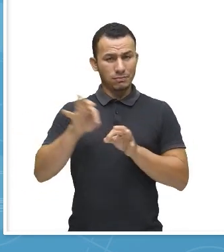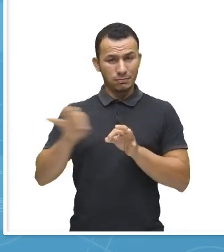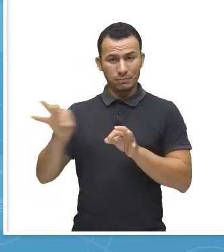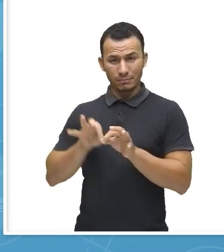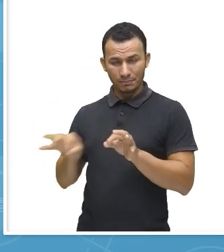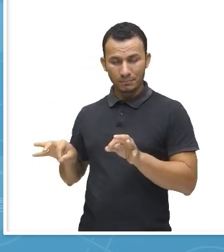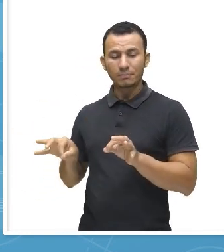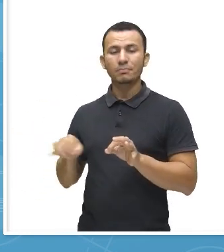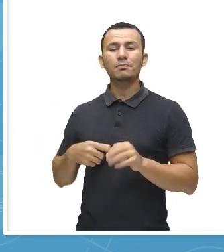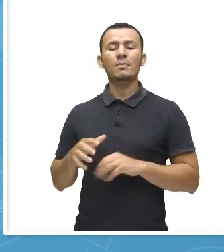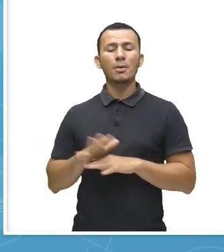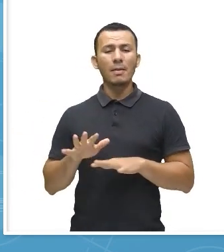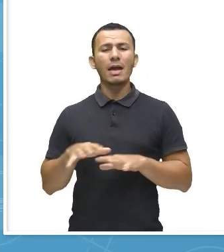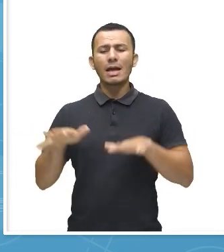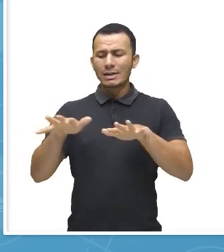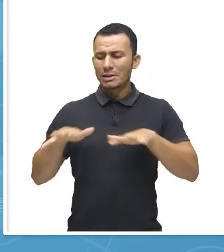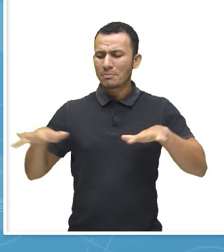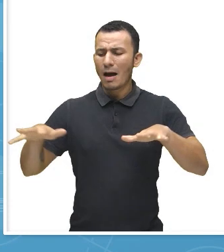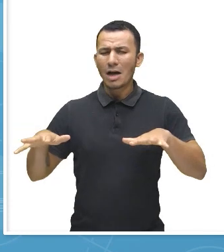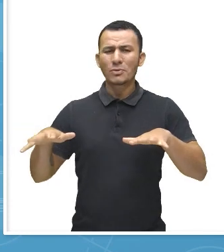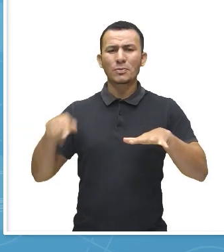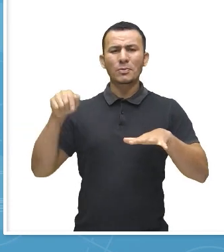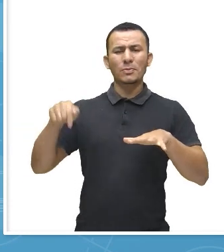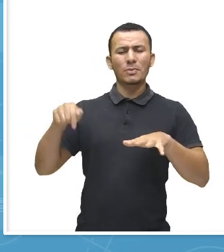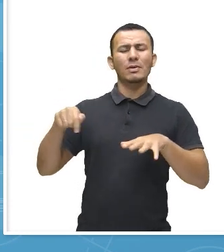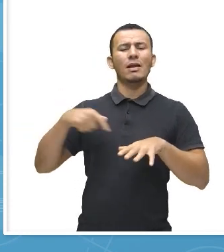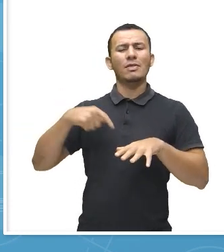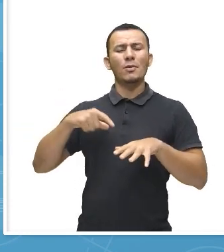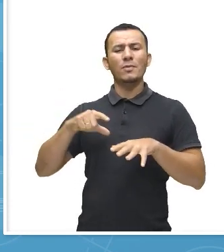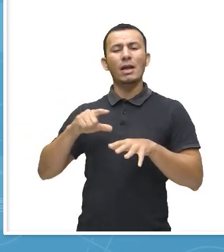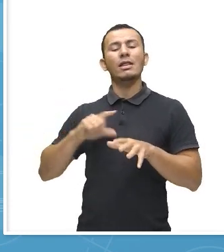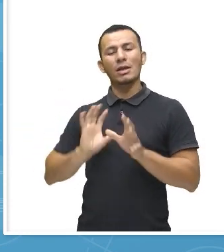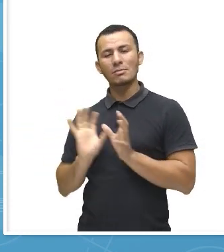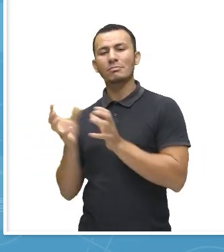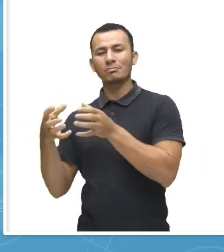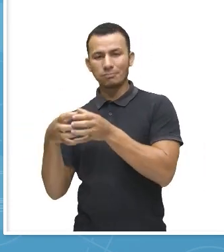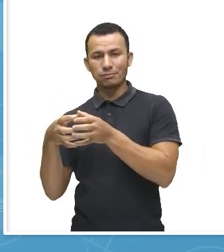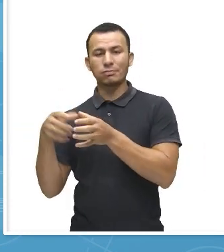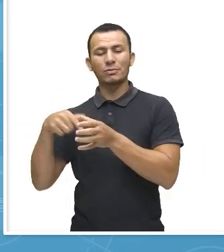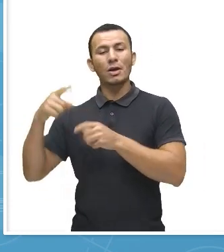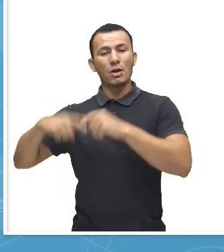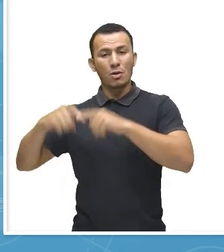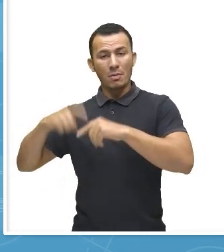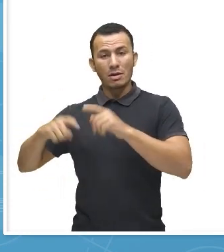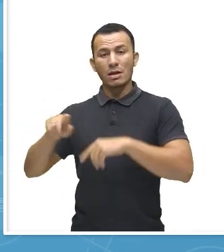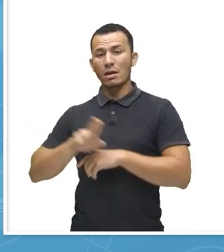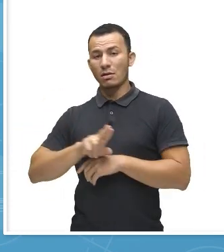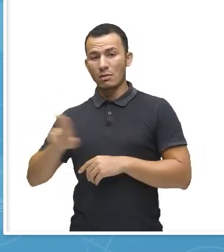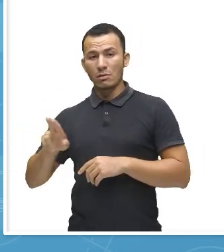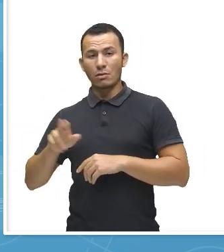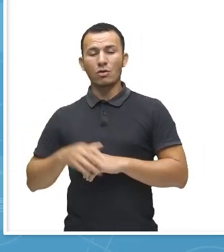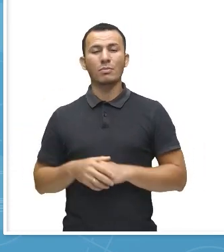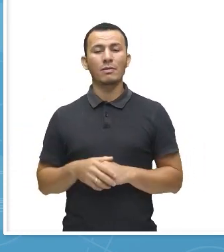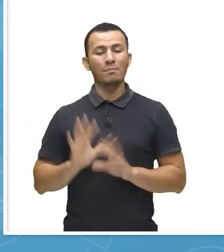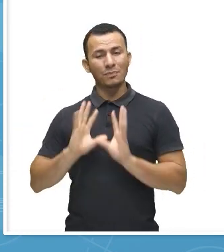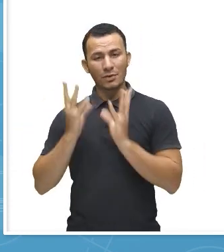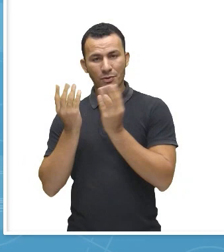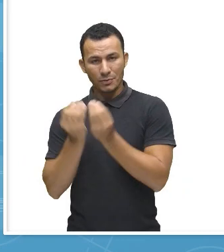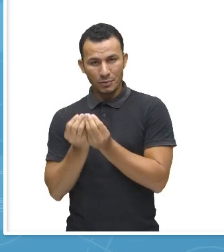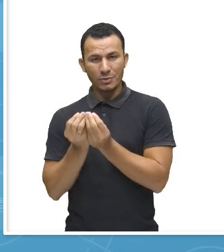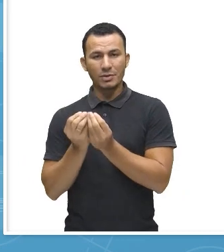E esses espaços entre as células, eles vão ser preenchidos por um material chamado